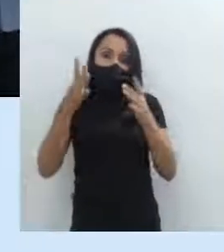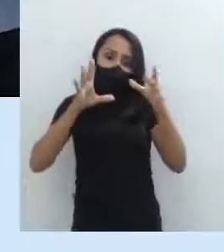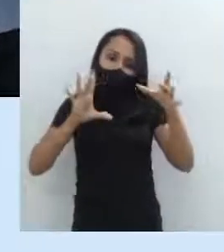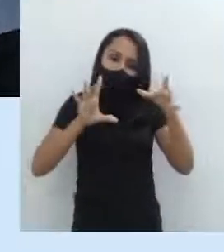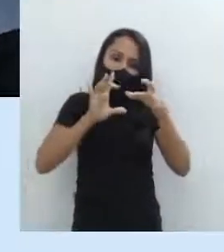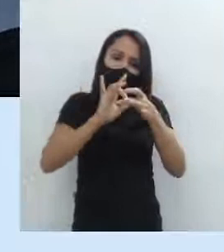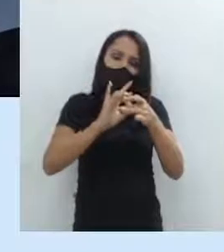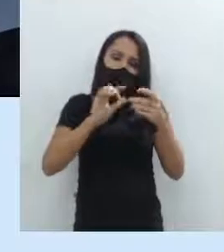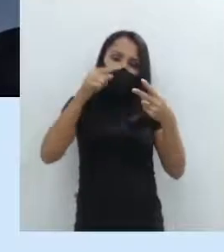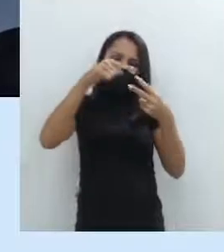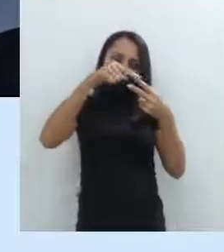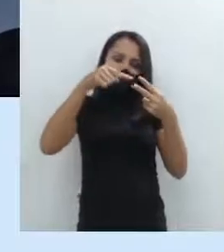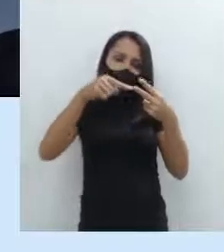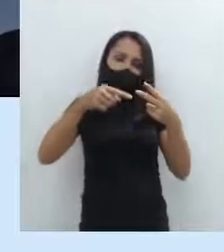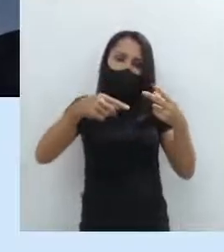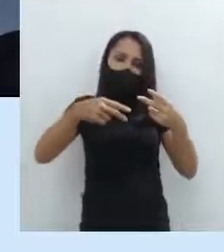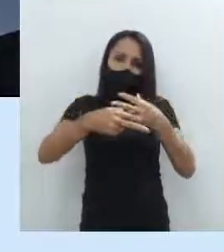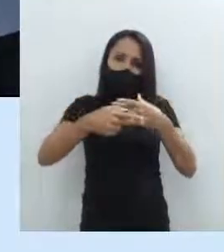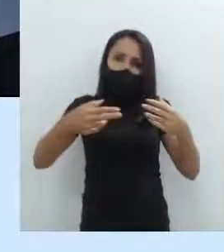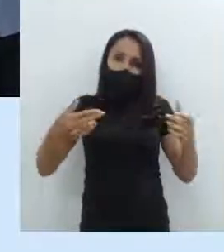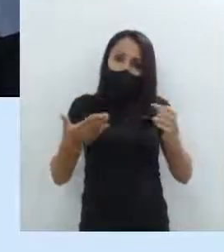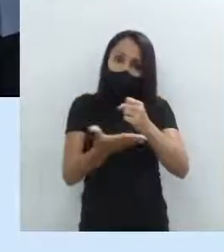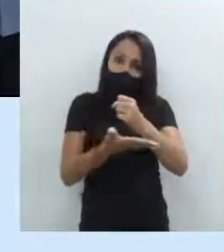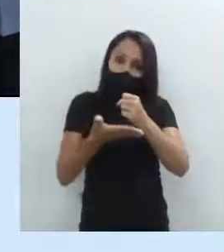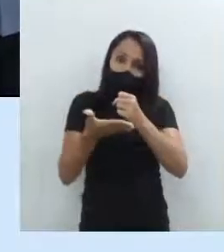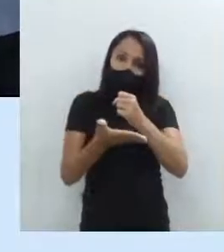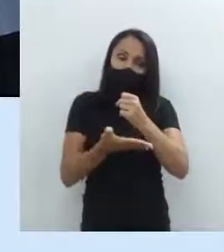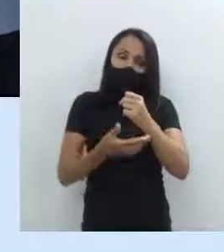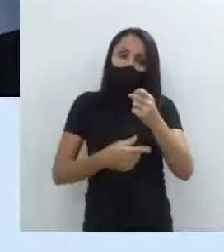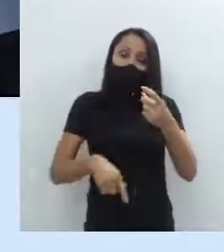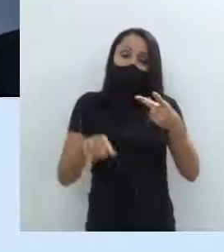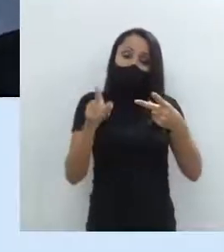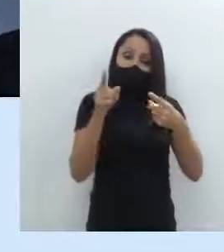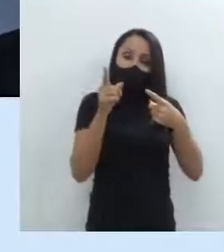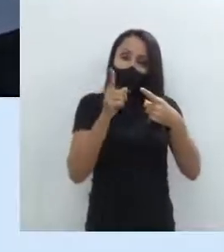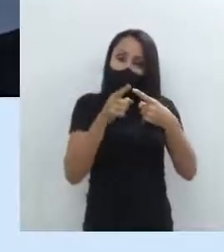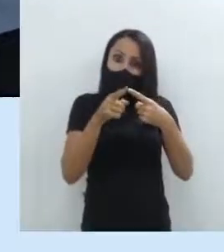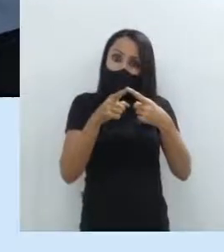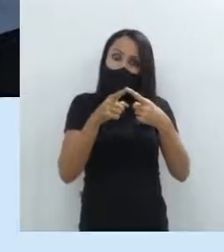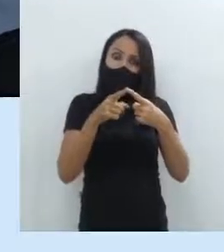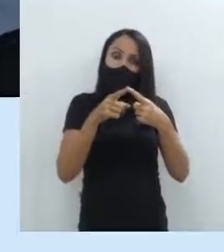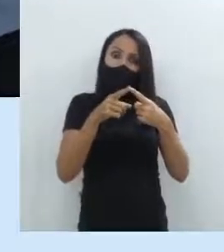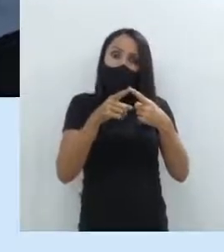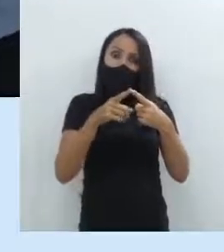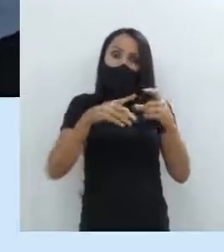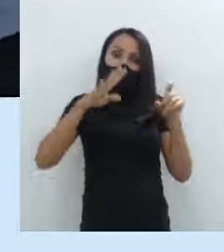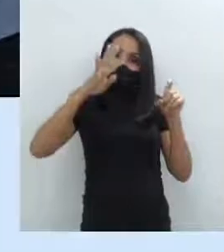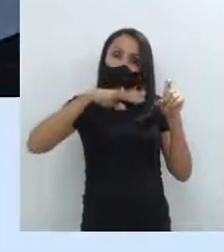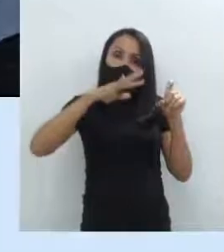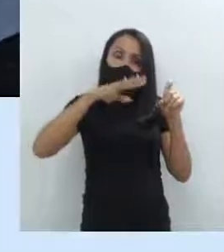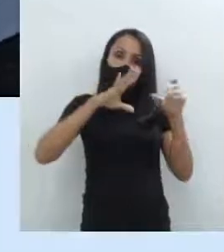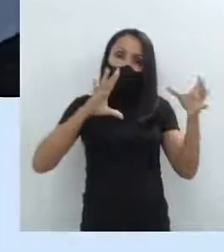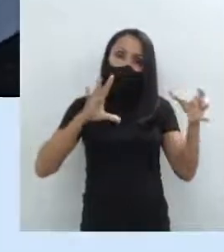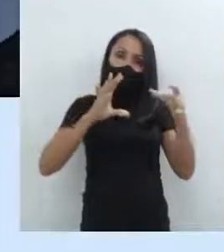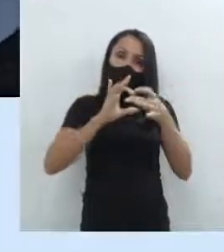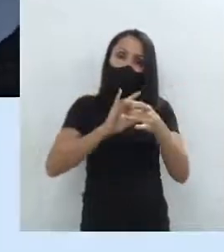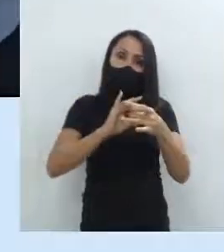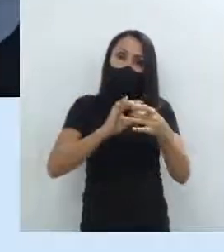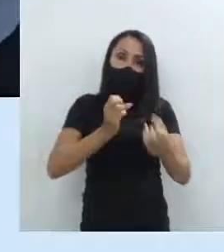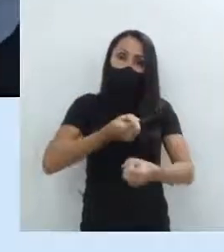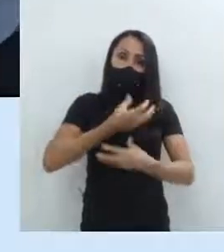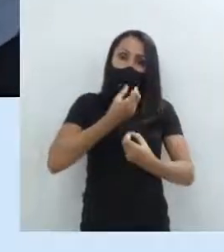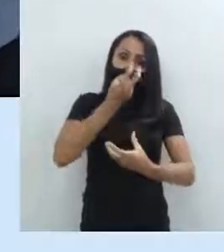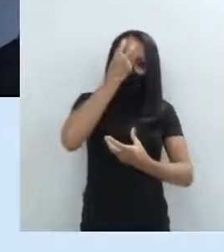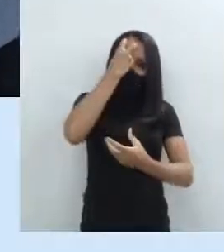a duas coisas assim básicas, a questão do mito. Primeiro, o mito está ligado à expressão de uma